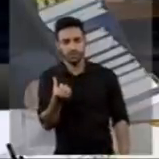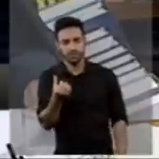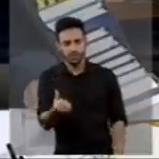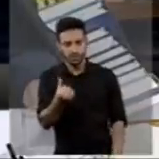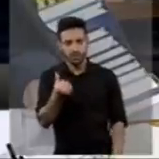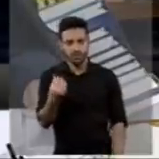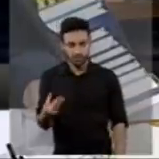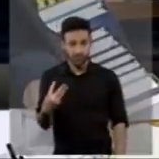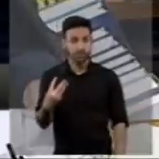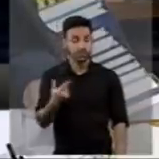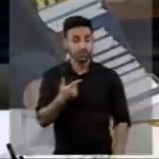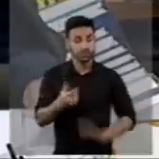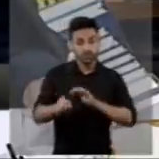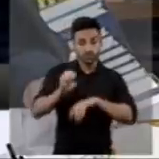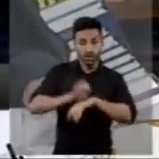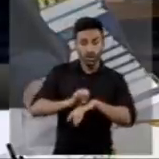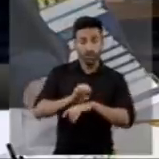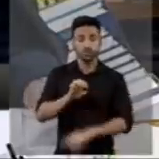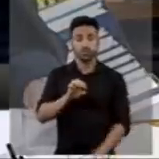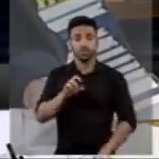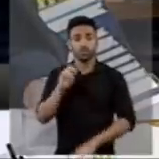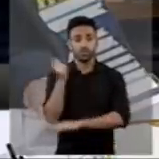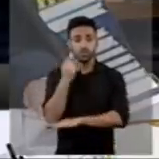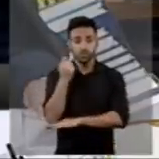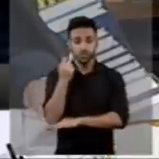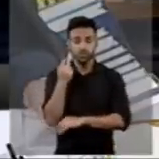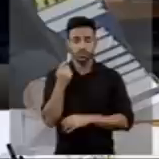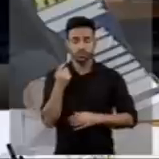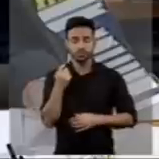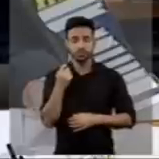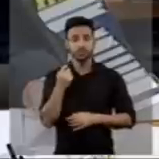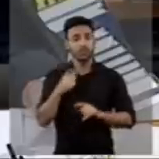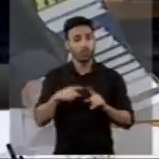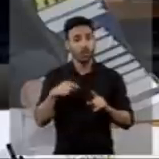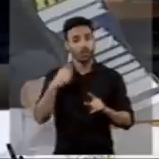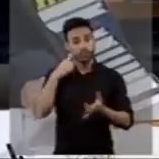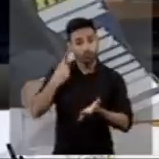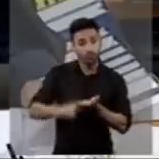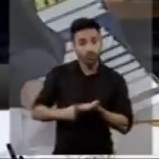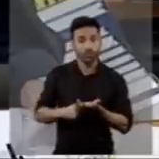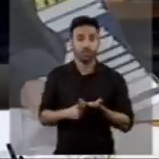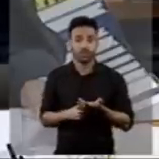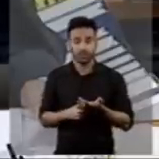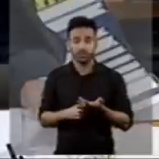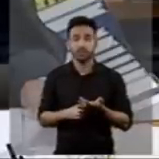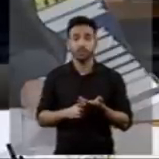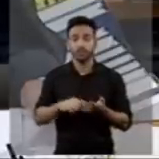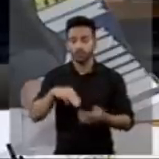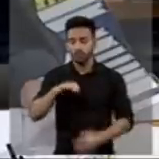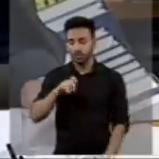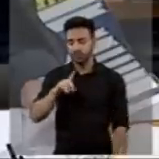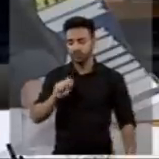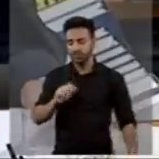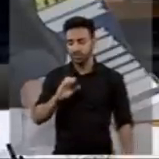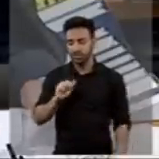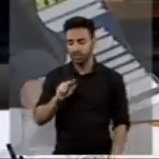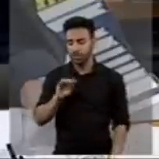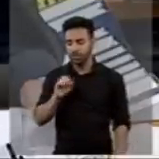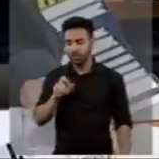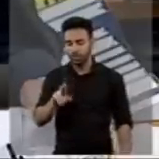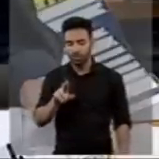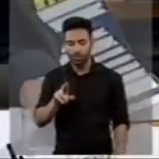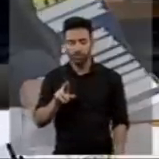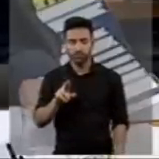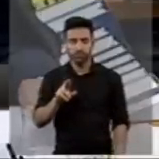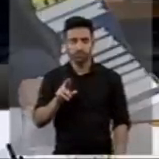11.463/2000 do Estado do Rio Grande do Sul, com a consequente confirmação da medida cauteladora implementada